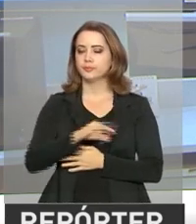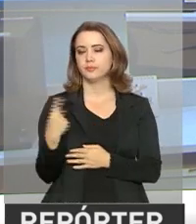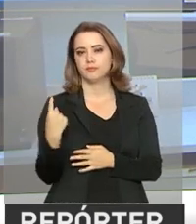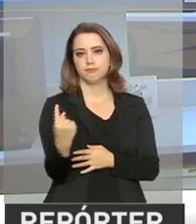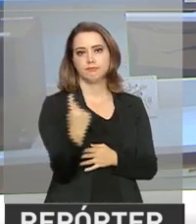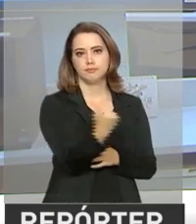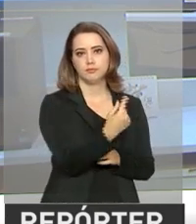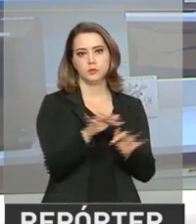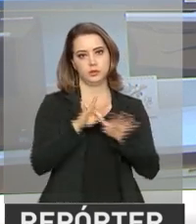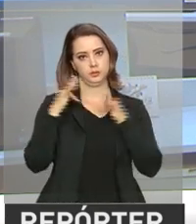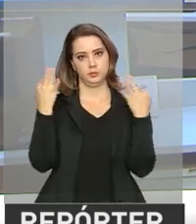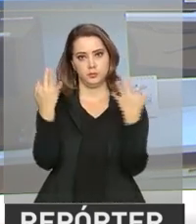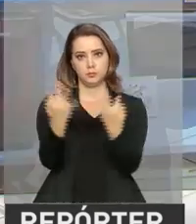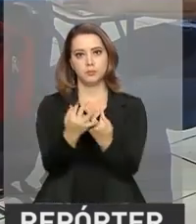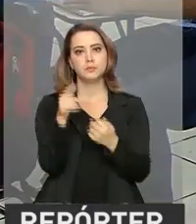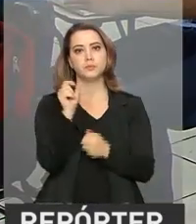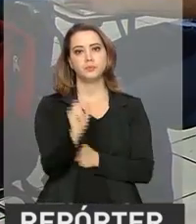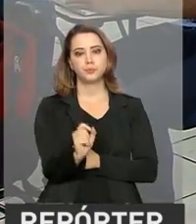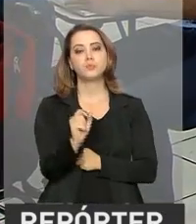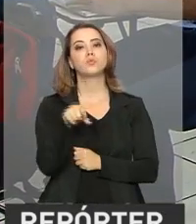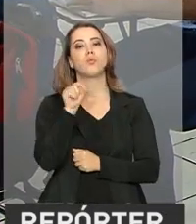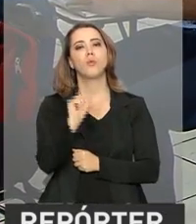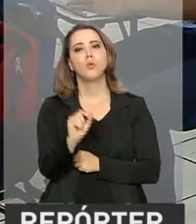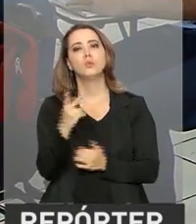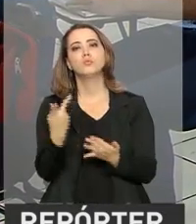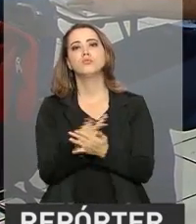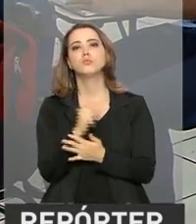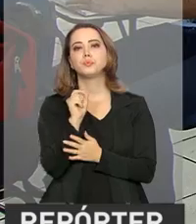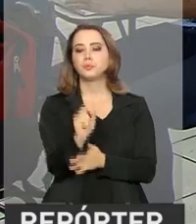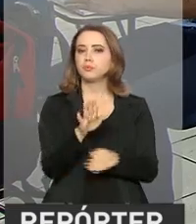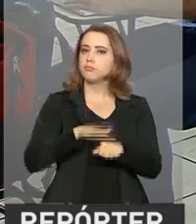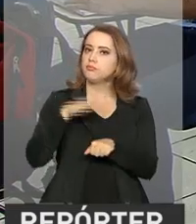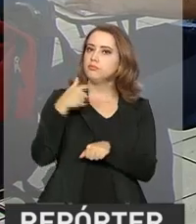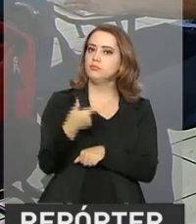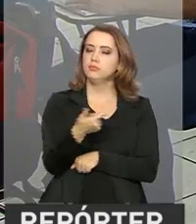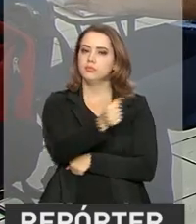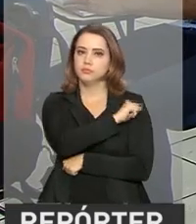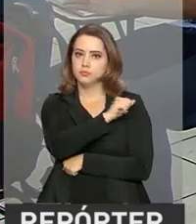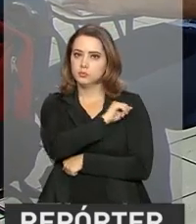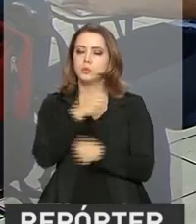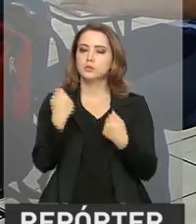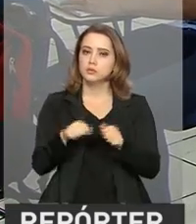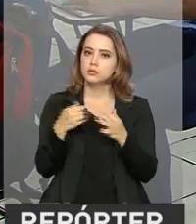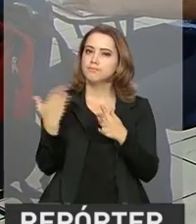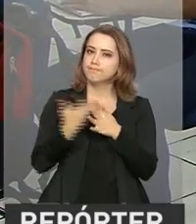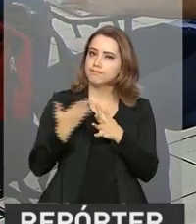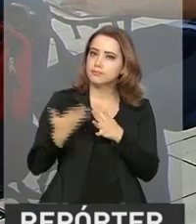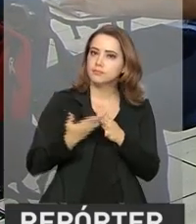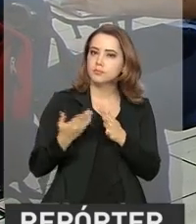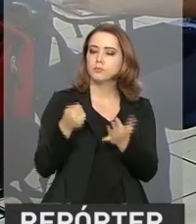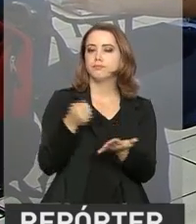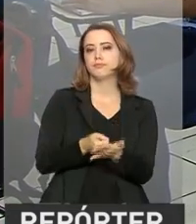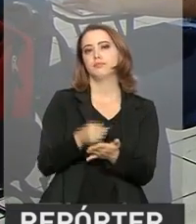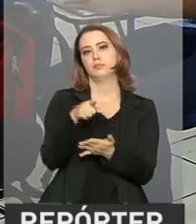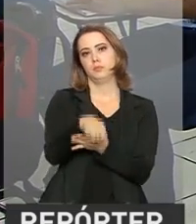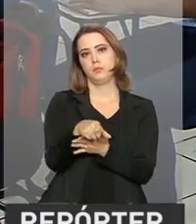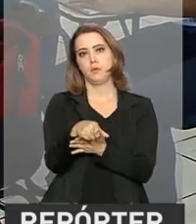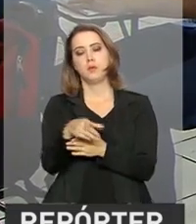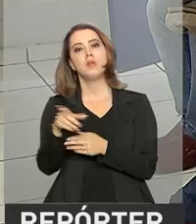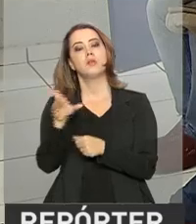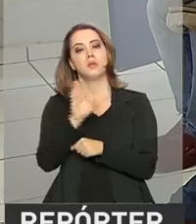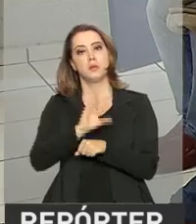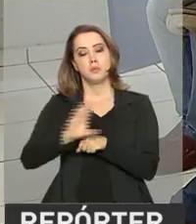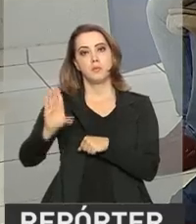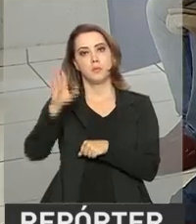mínimos por pessoa da Família com isso mais estudantes que precisam do financiamento para educação superior vão ser atendidos pelo